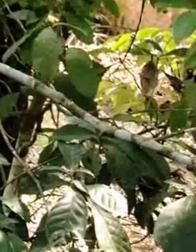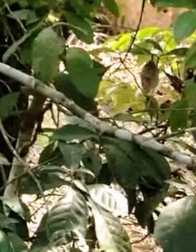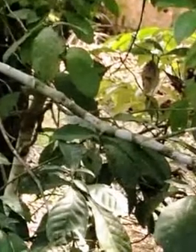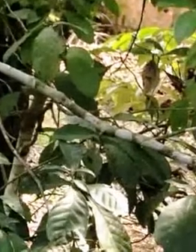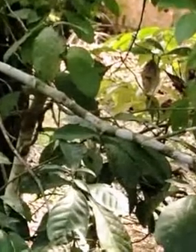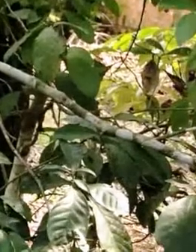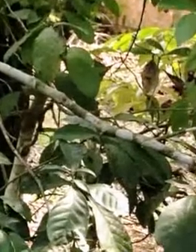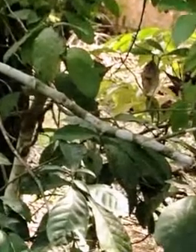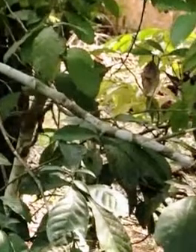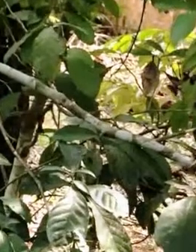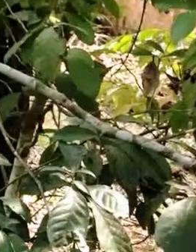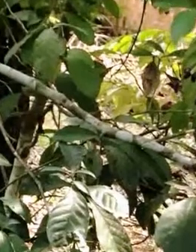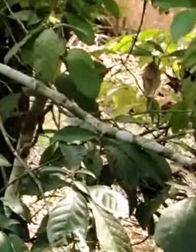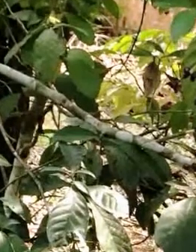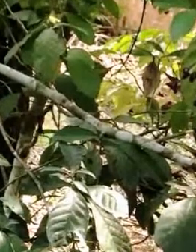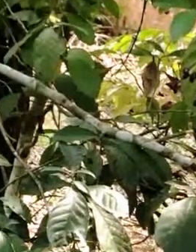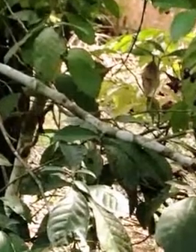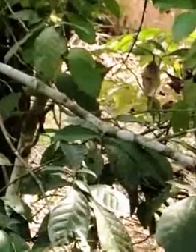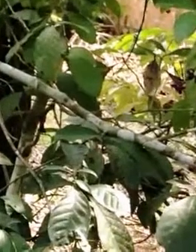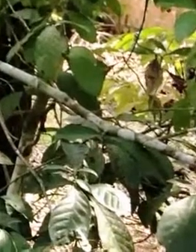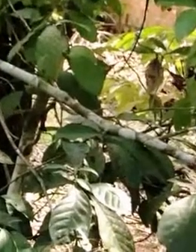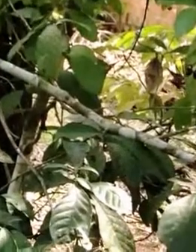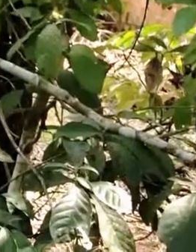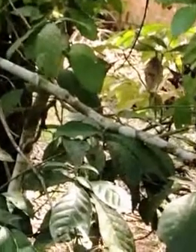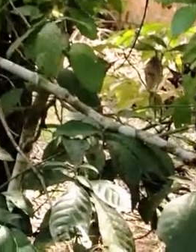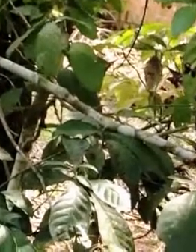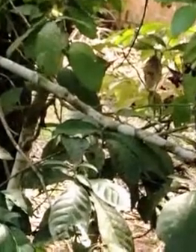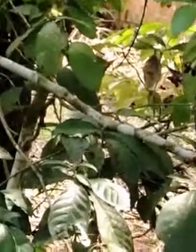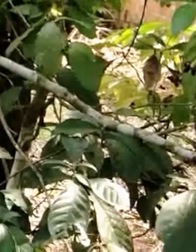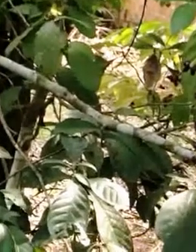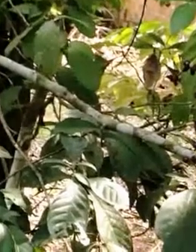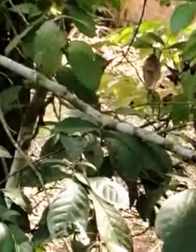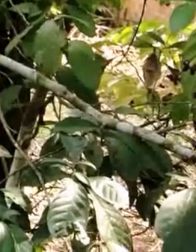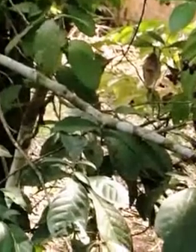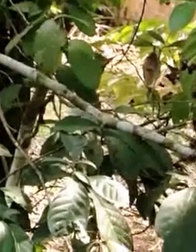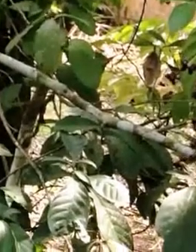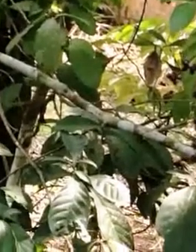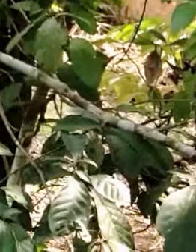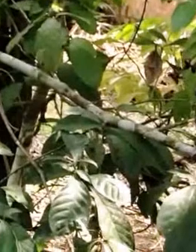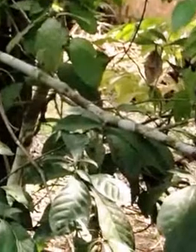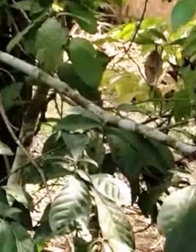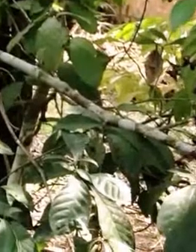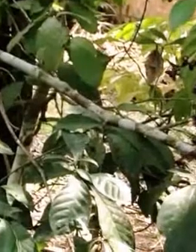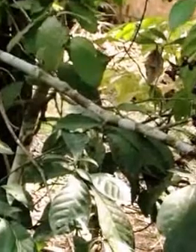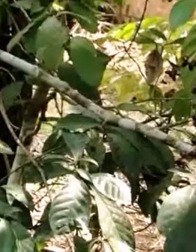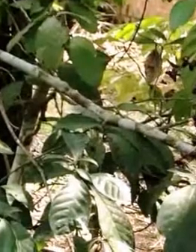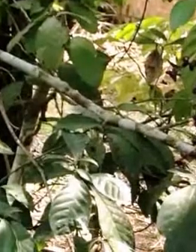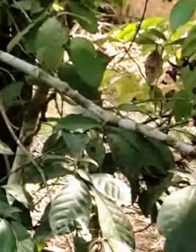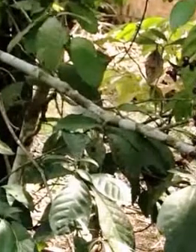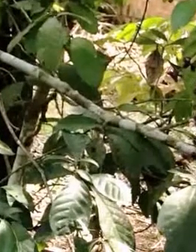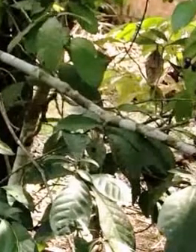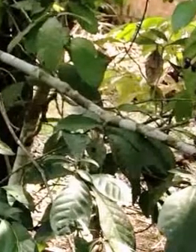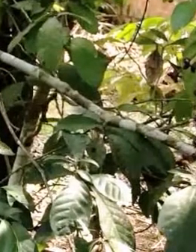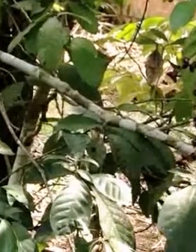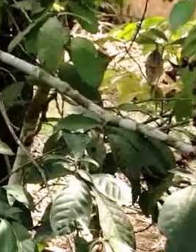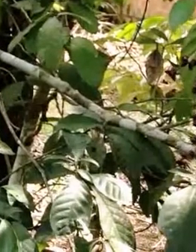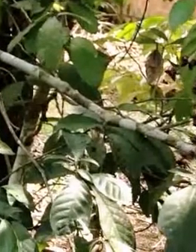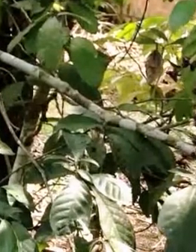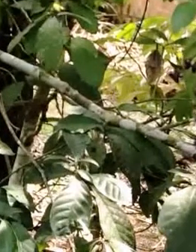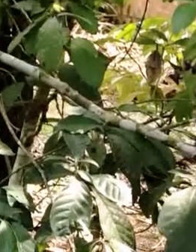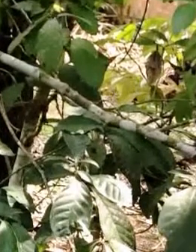recebi este prêmio de valor de São José e